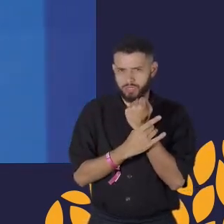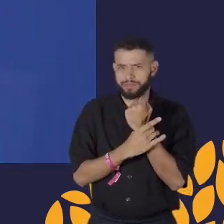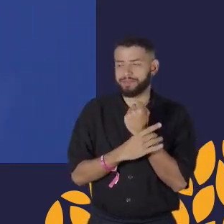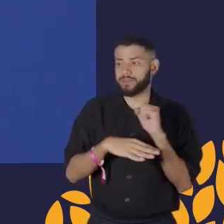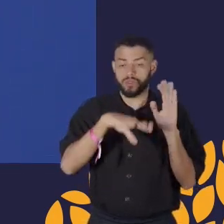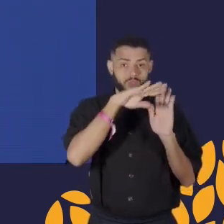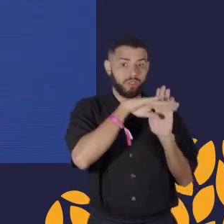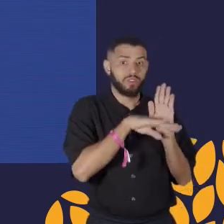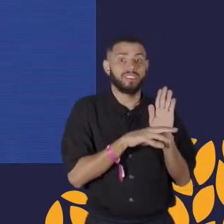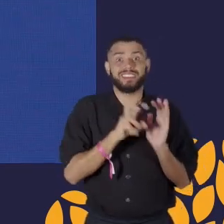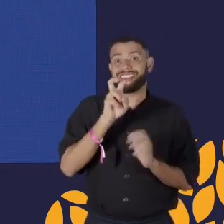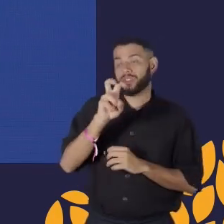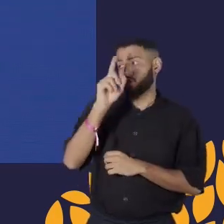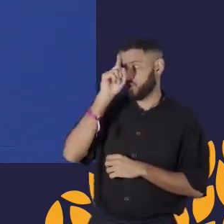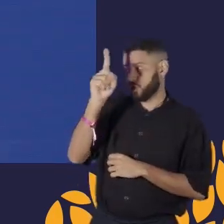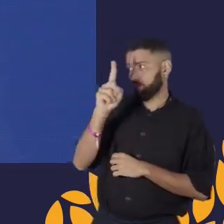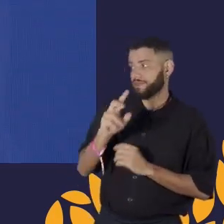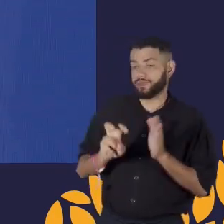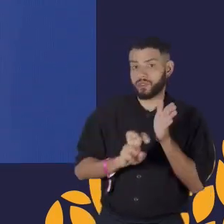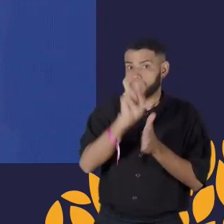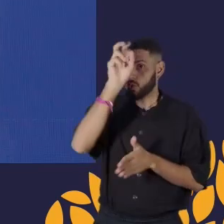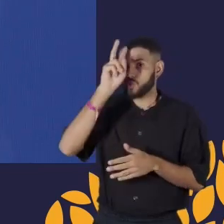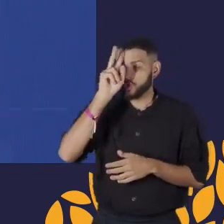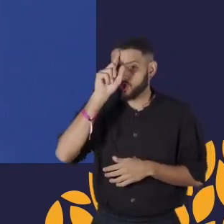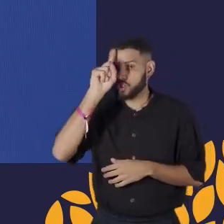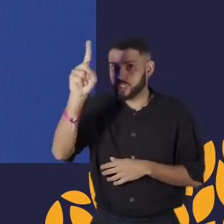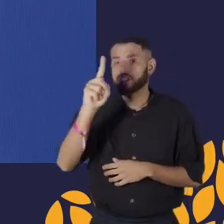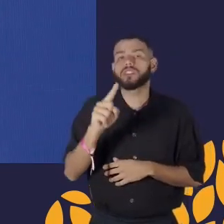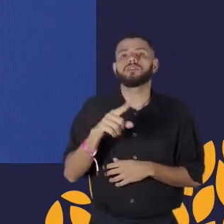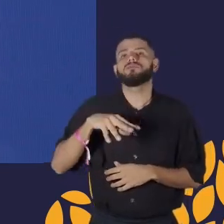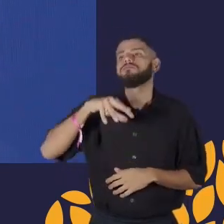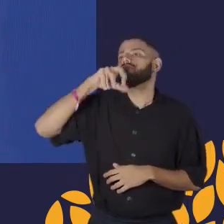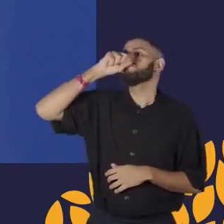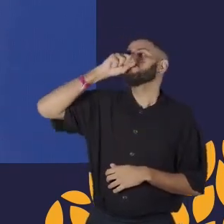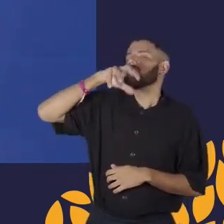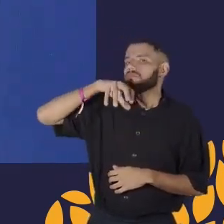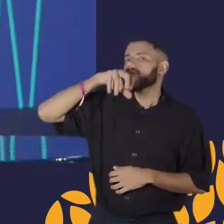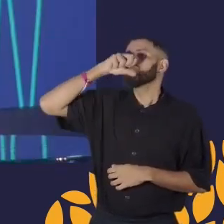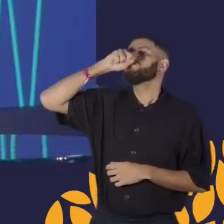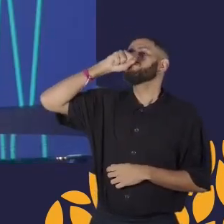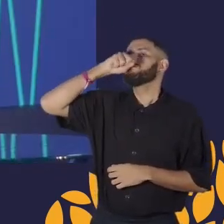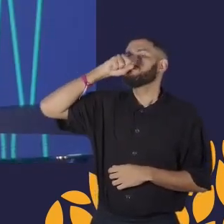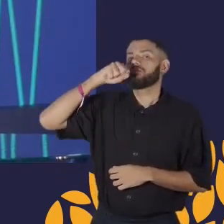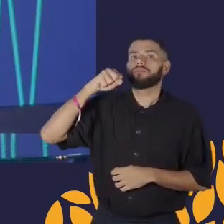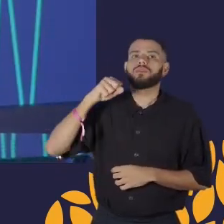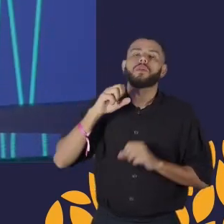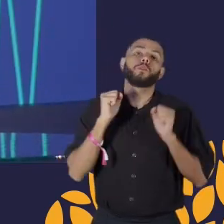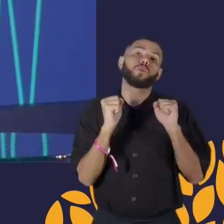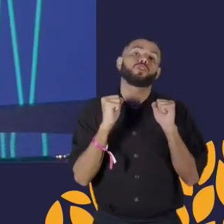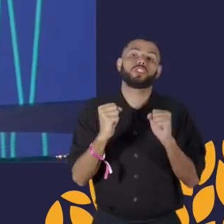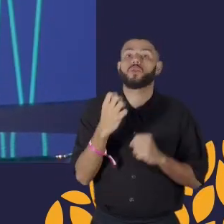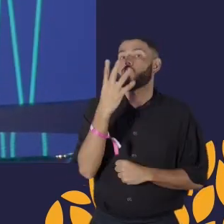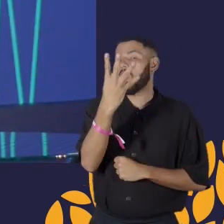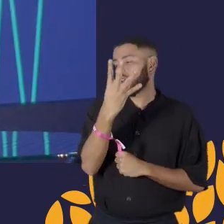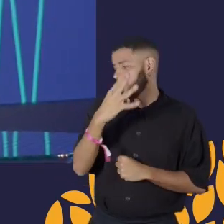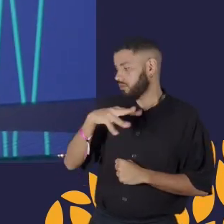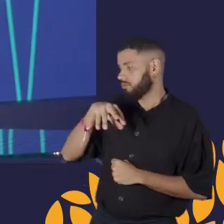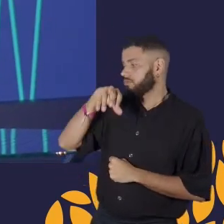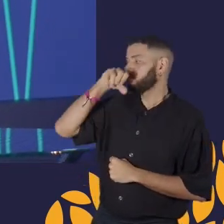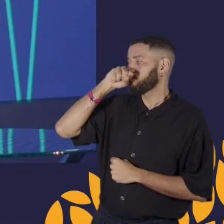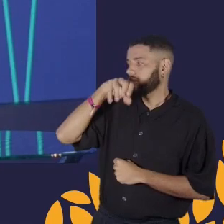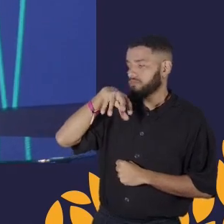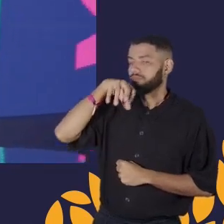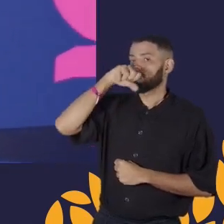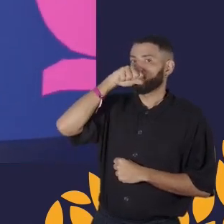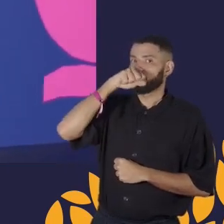no 5º dia, em vez do paciente fazer 2 puxadas no vaporizador, ele podia fazer 4. E ele